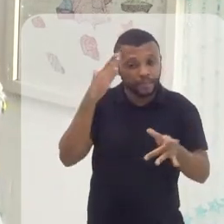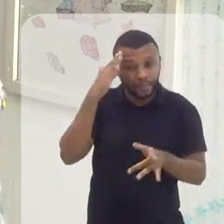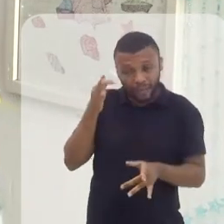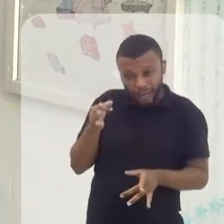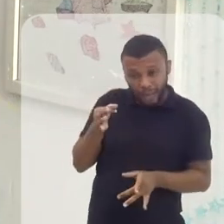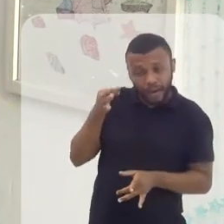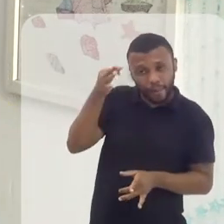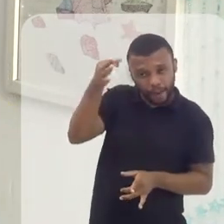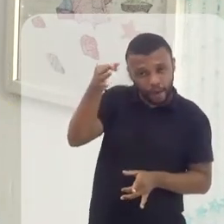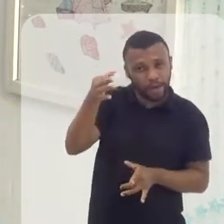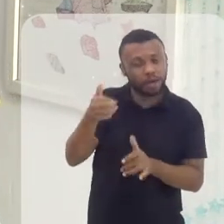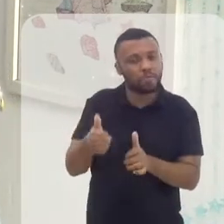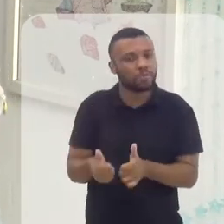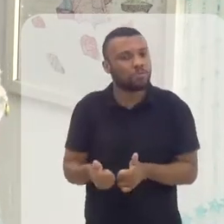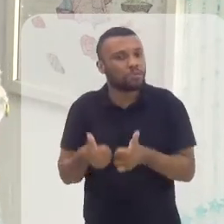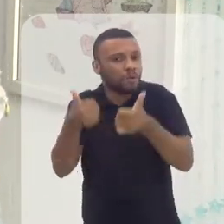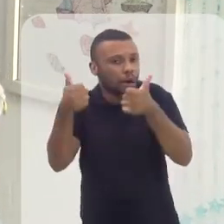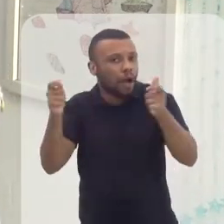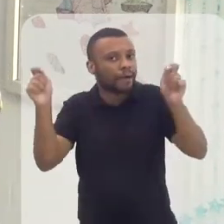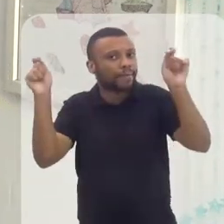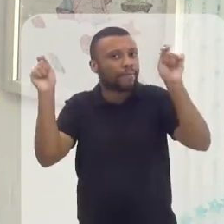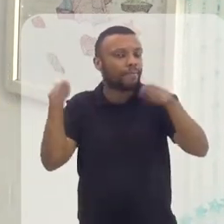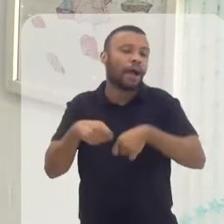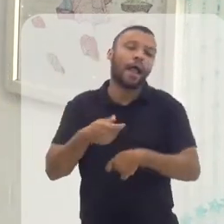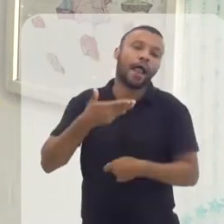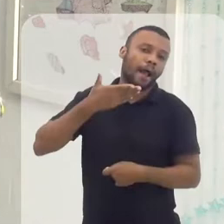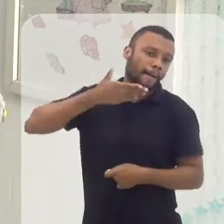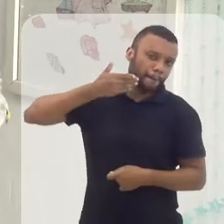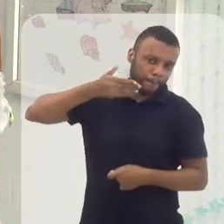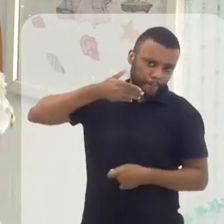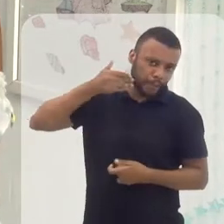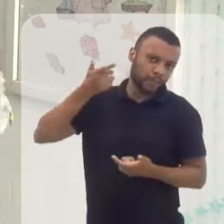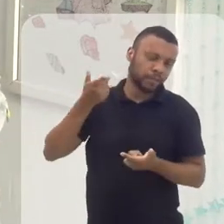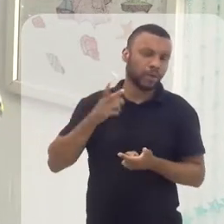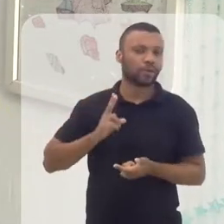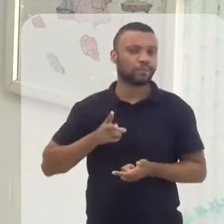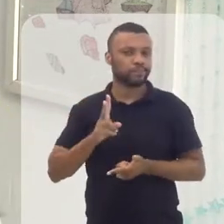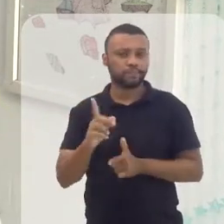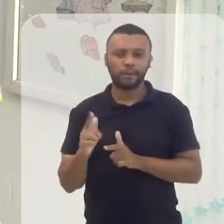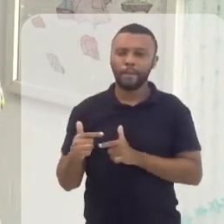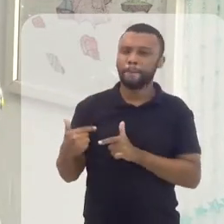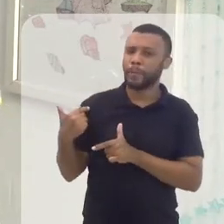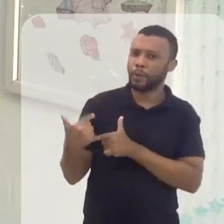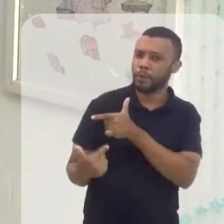Sabe, você saber que o dia amanhã pode ser melhor, que vale a pena continuar, que